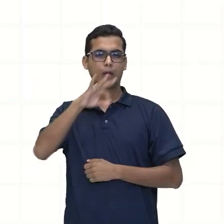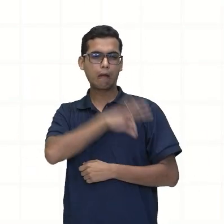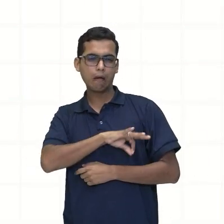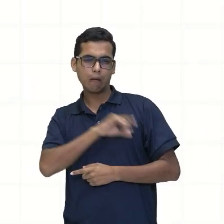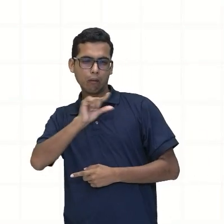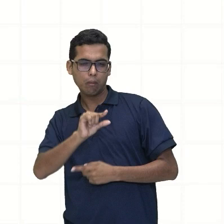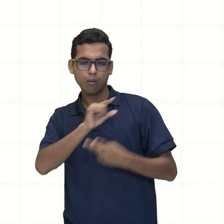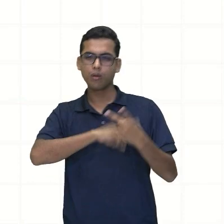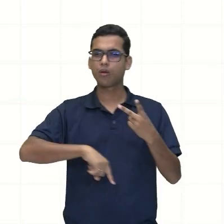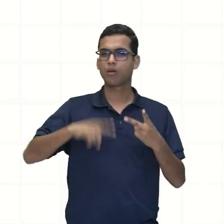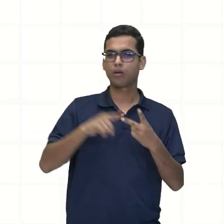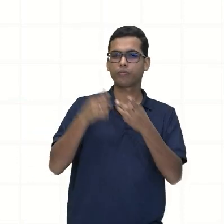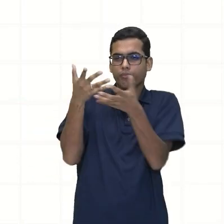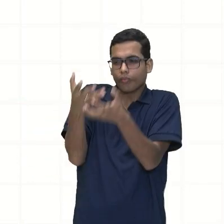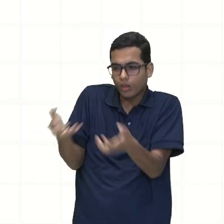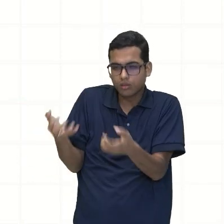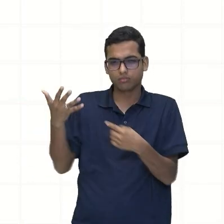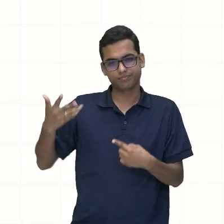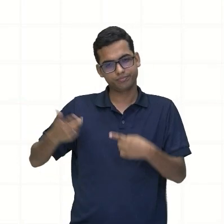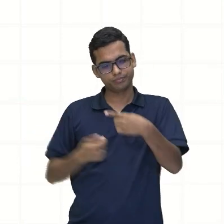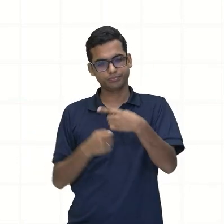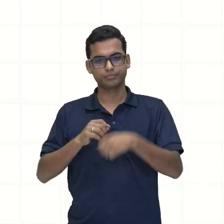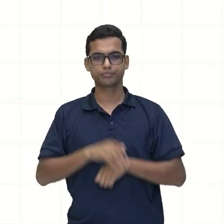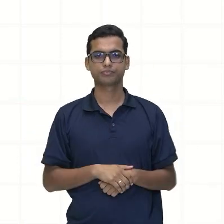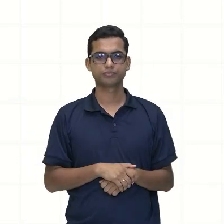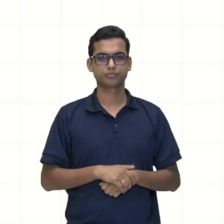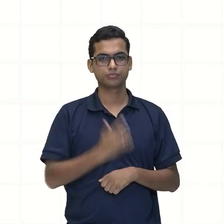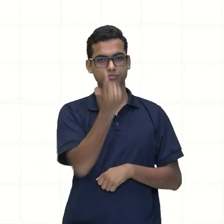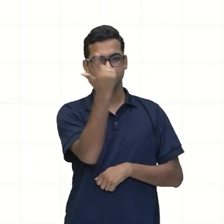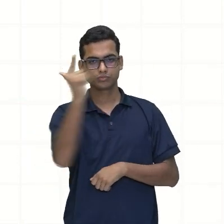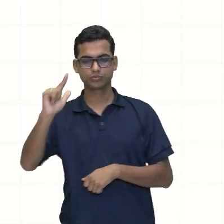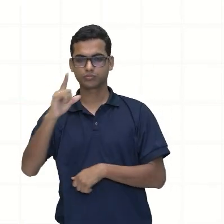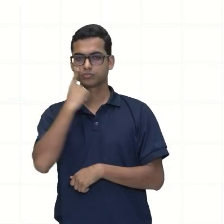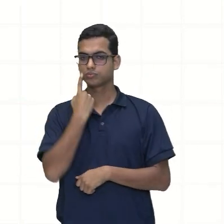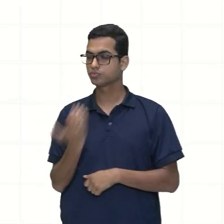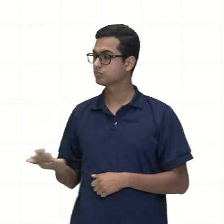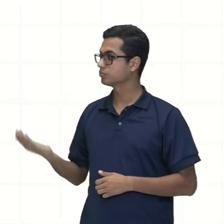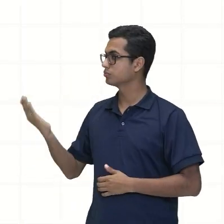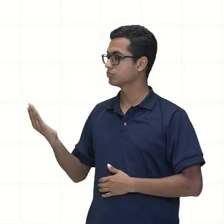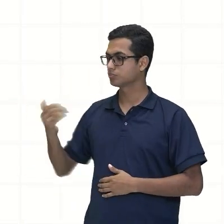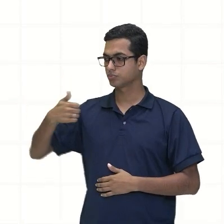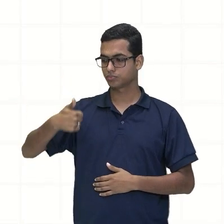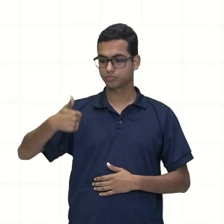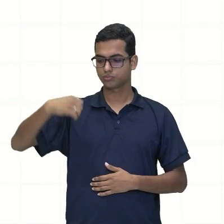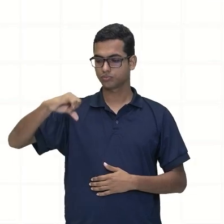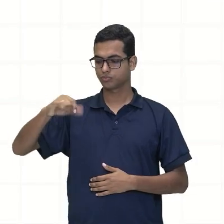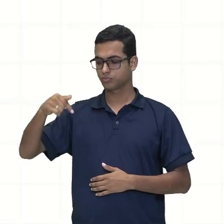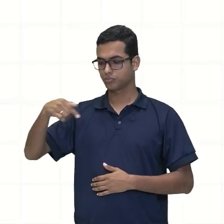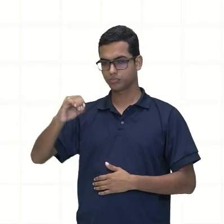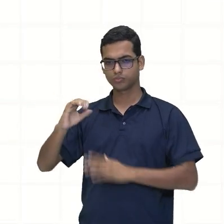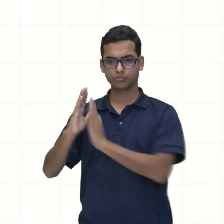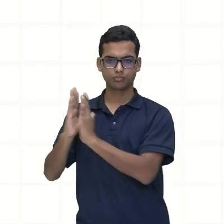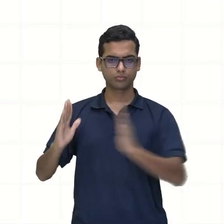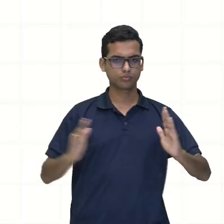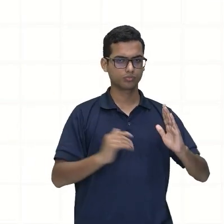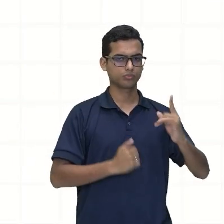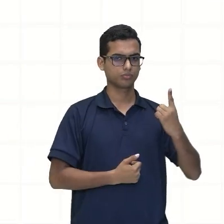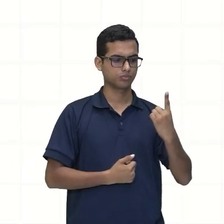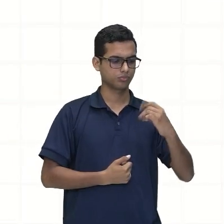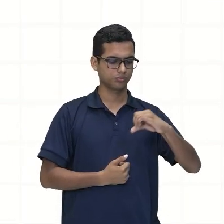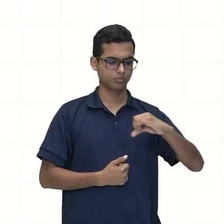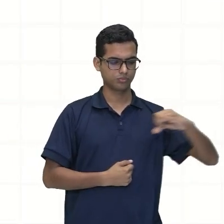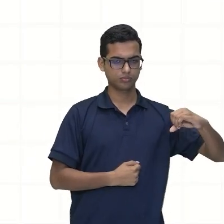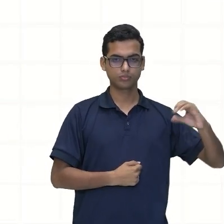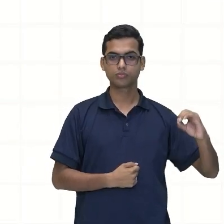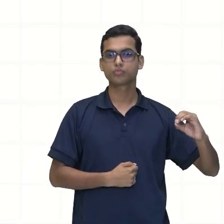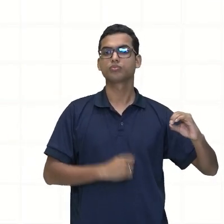Próximo mapa, 1970 a 1970. Mais outros fluxos migratórios acontecendo,